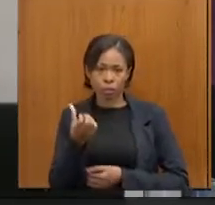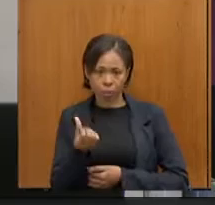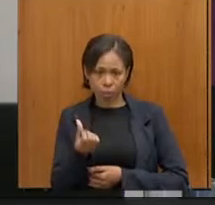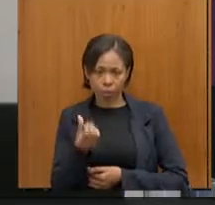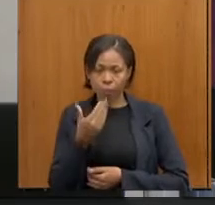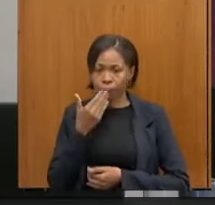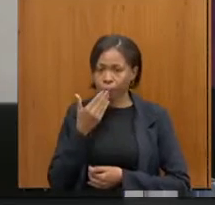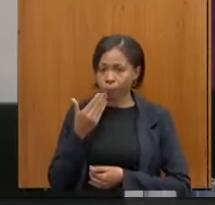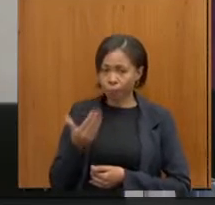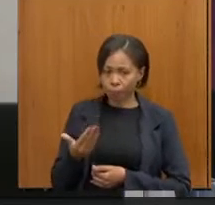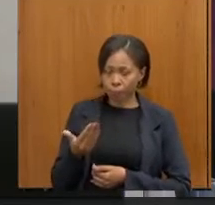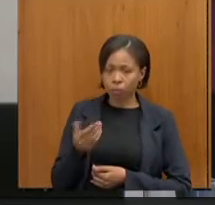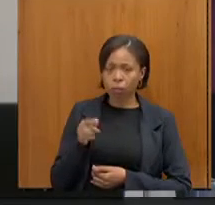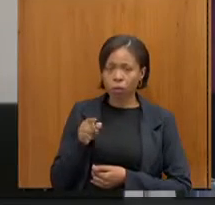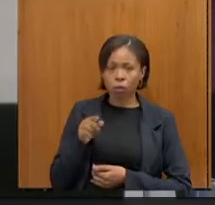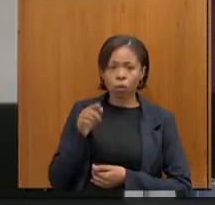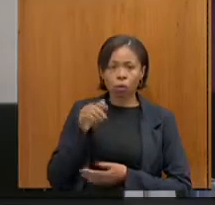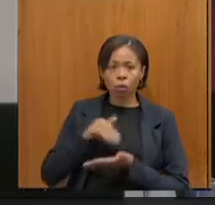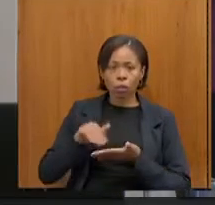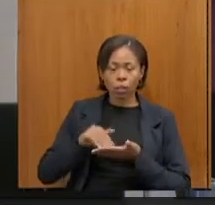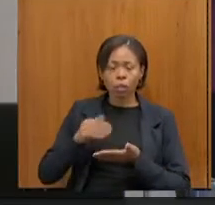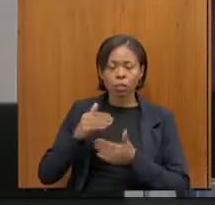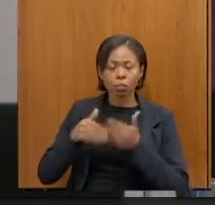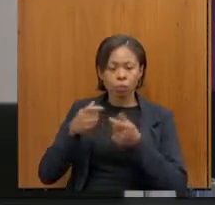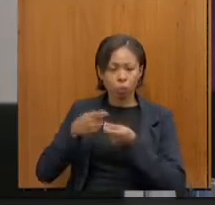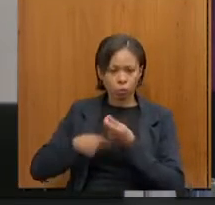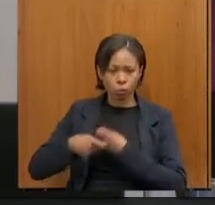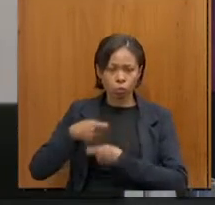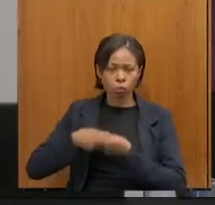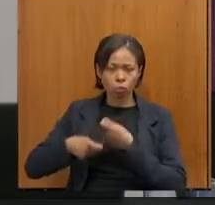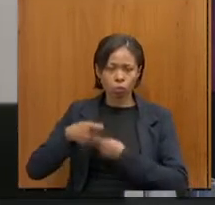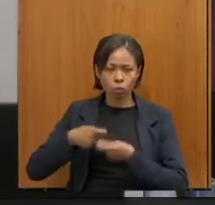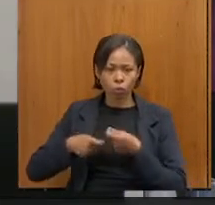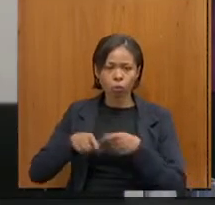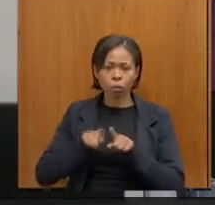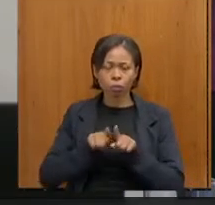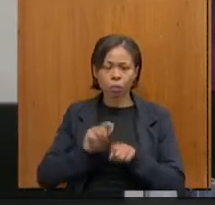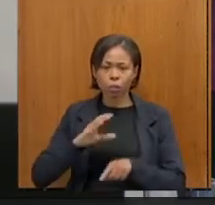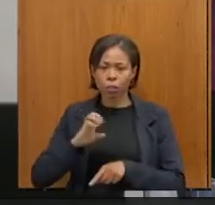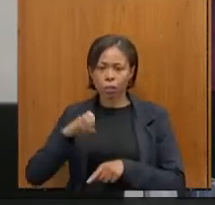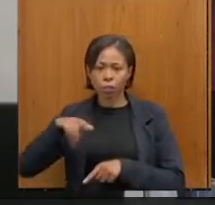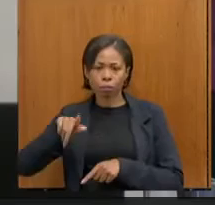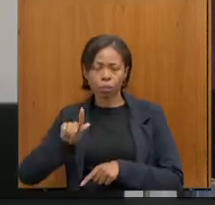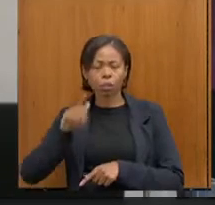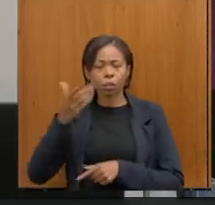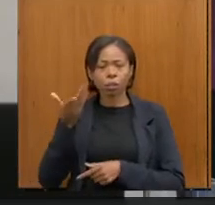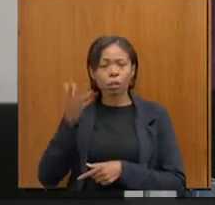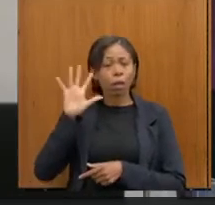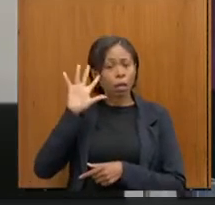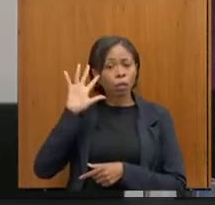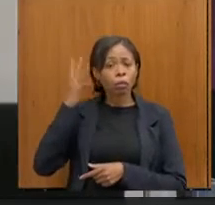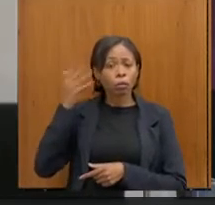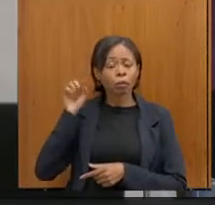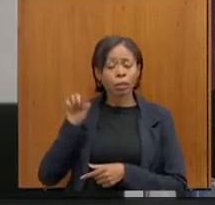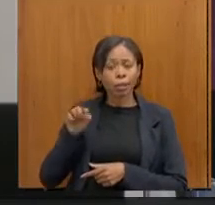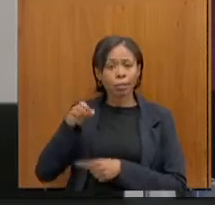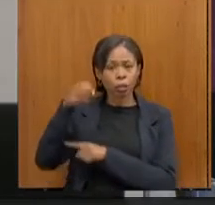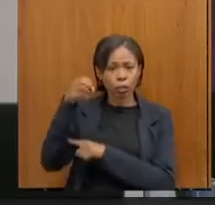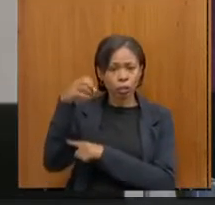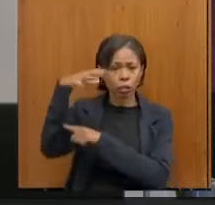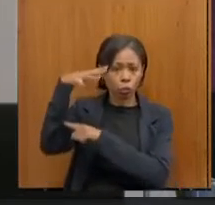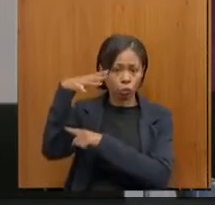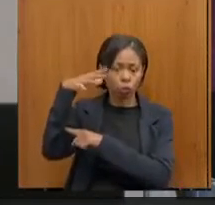requer que seja encaminhado ao secretário Estadual no âmbito econômico EA Cemig pedido de providências para que ser me Garanta o